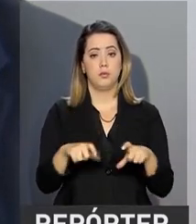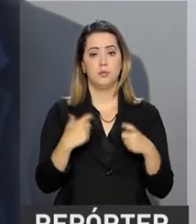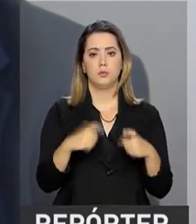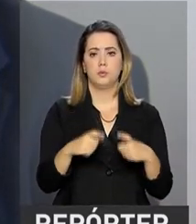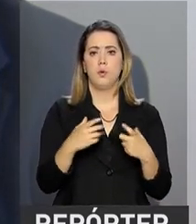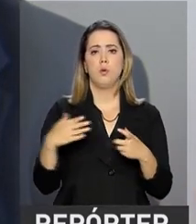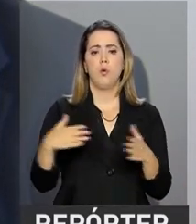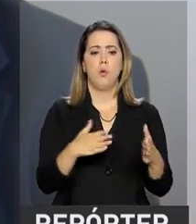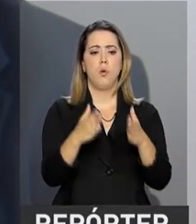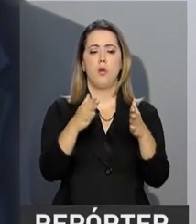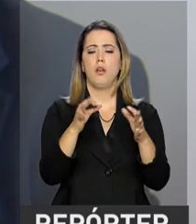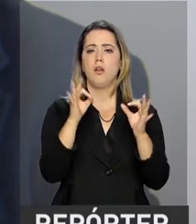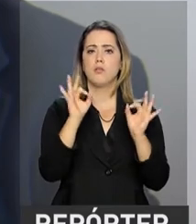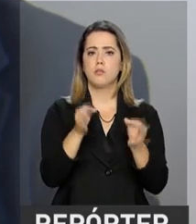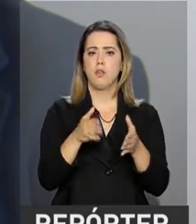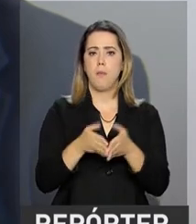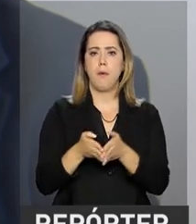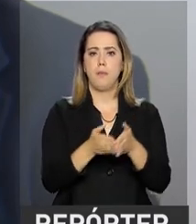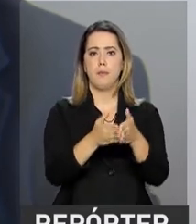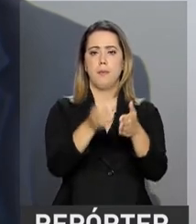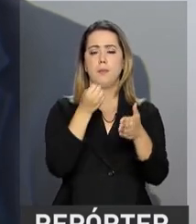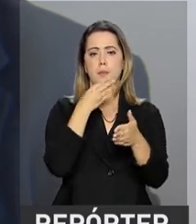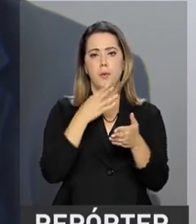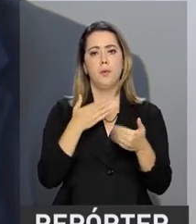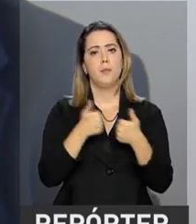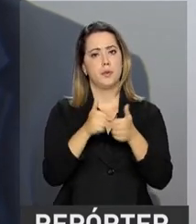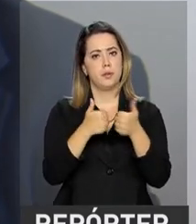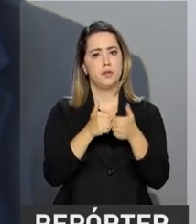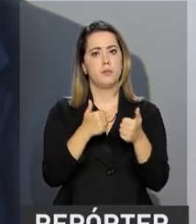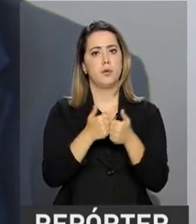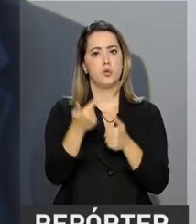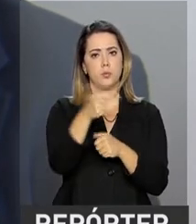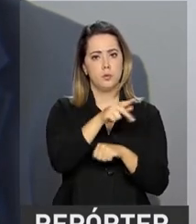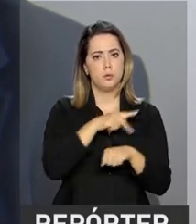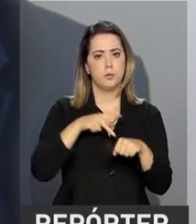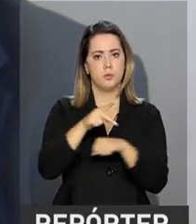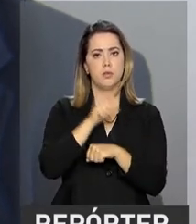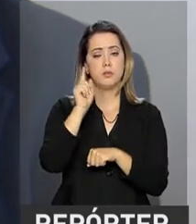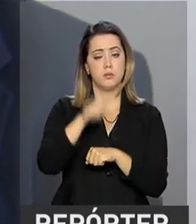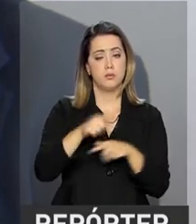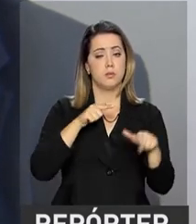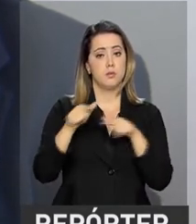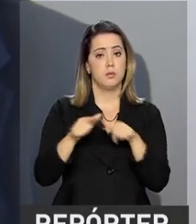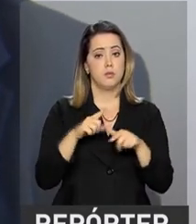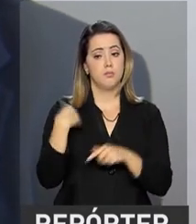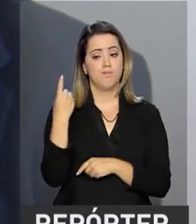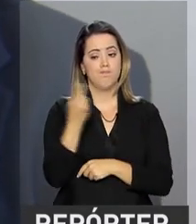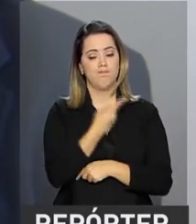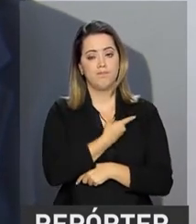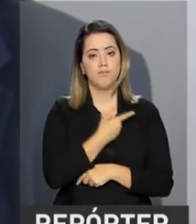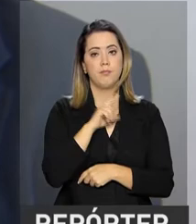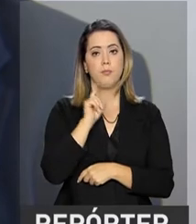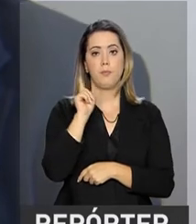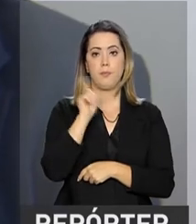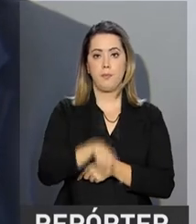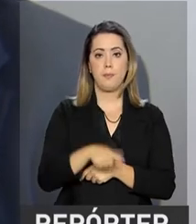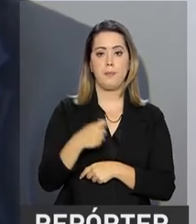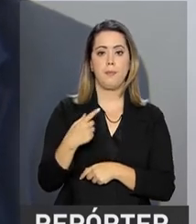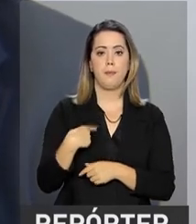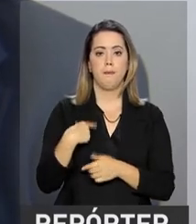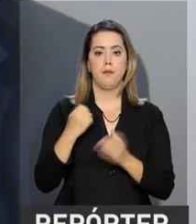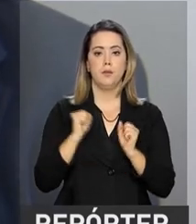extremamente atrativos enfim é uma missão de todos nós é